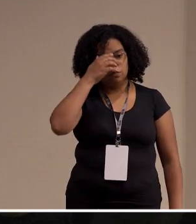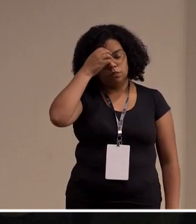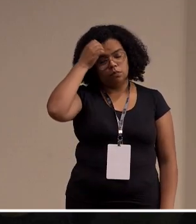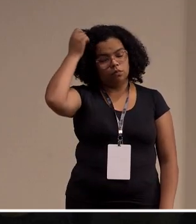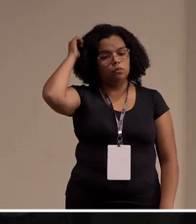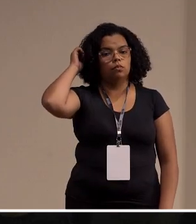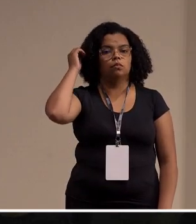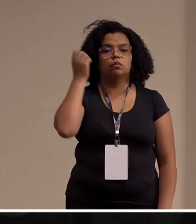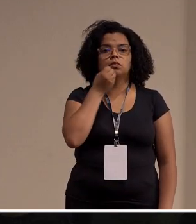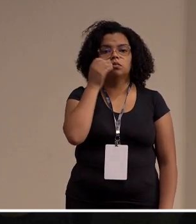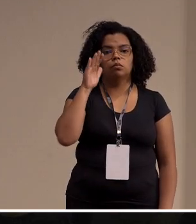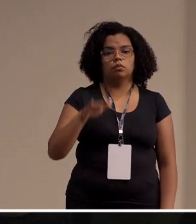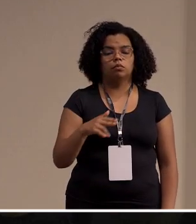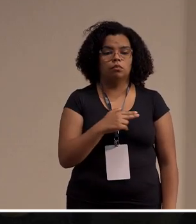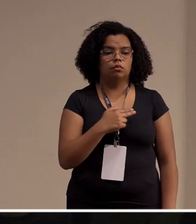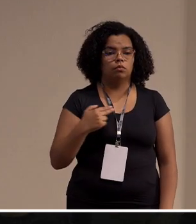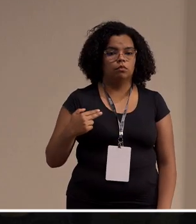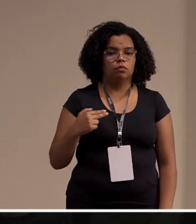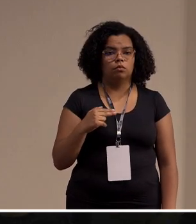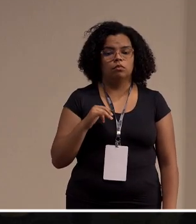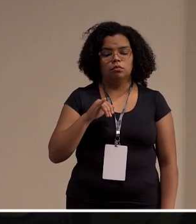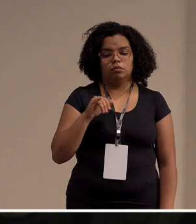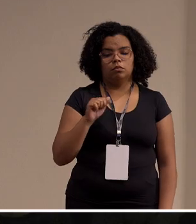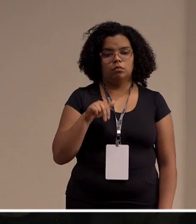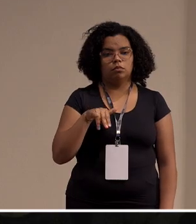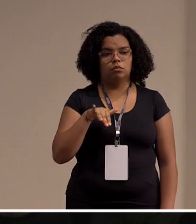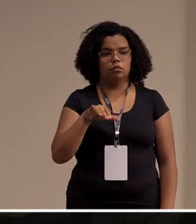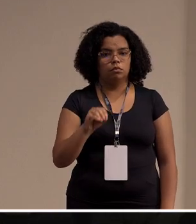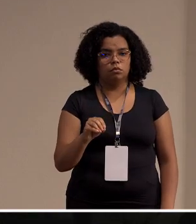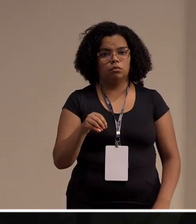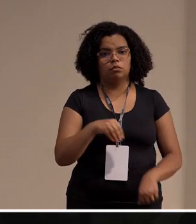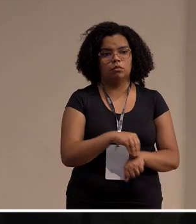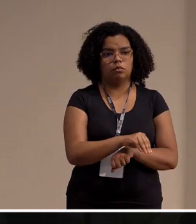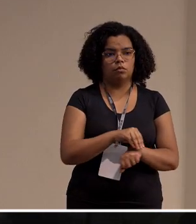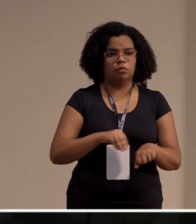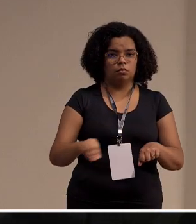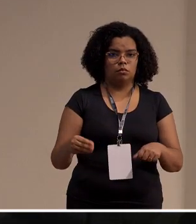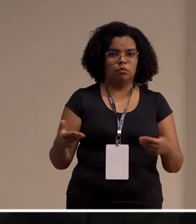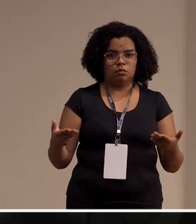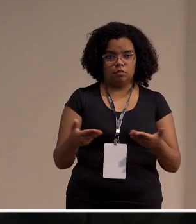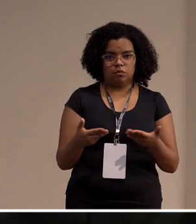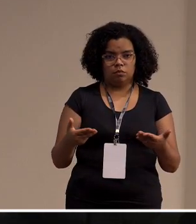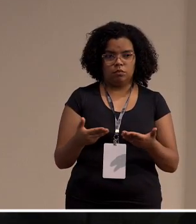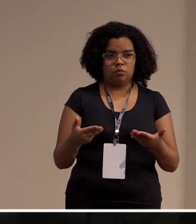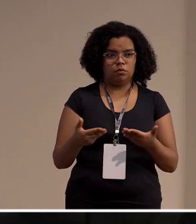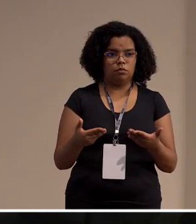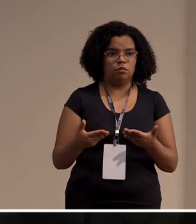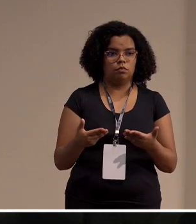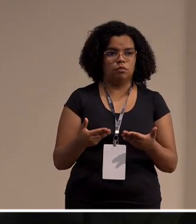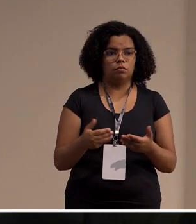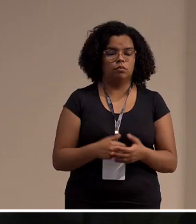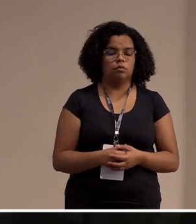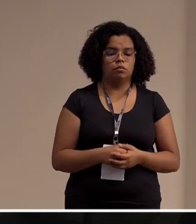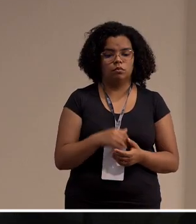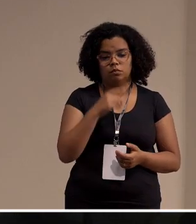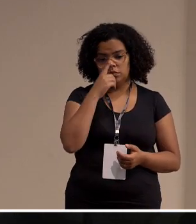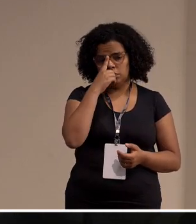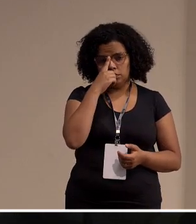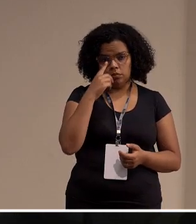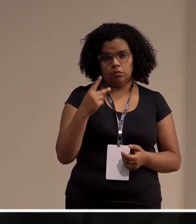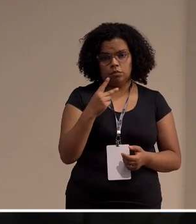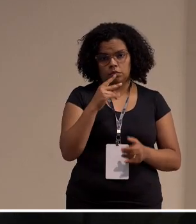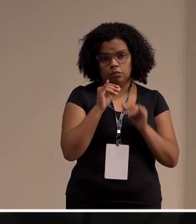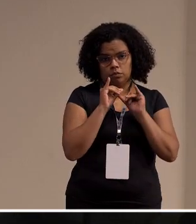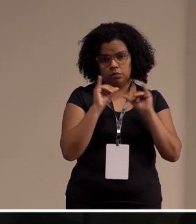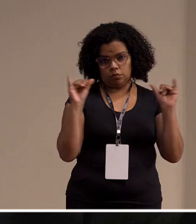Olá, boa tarde. Meu nome é Schneider Carpegiani. Eu vou fazer essa mediação agora com o Joca Terron e o Michel Nieba. E tenho dois avisos antes